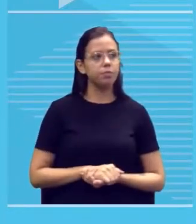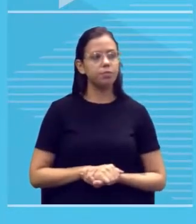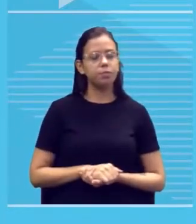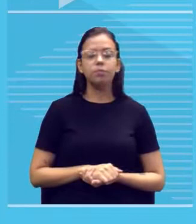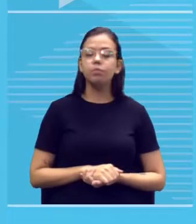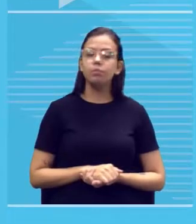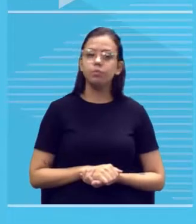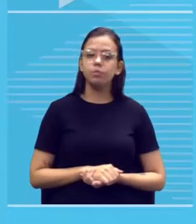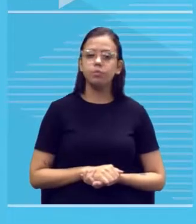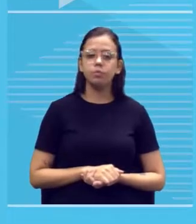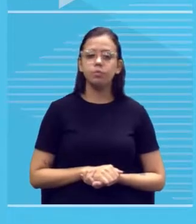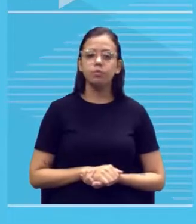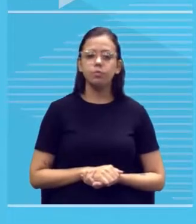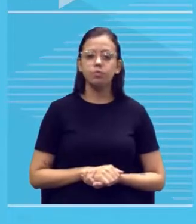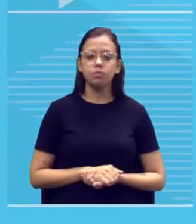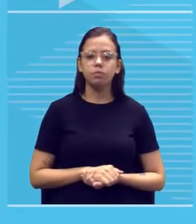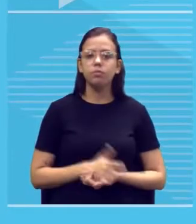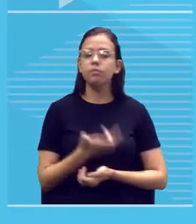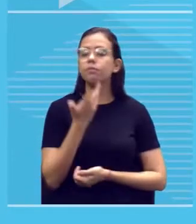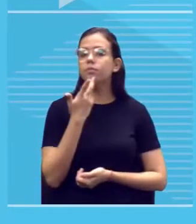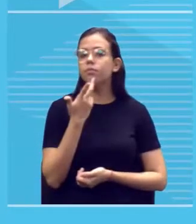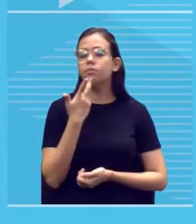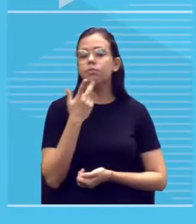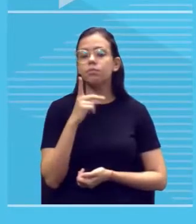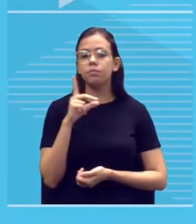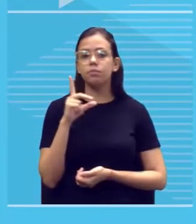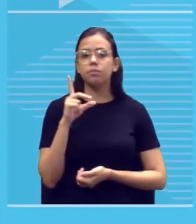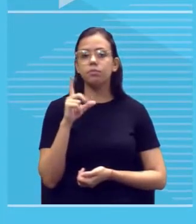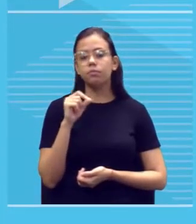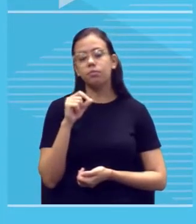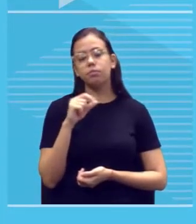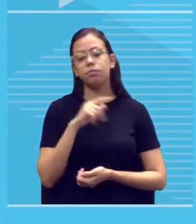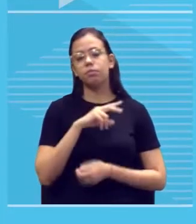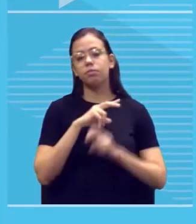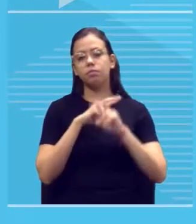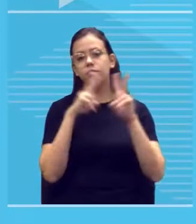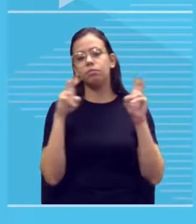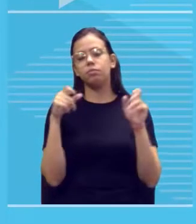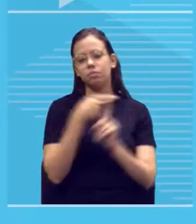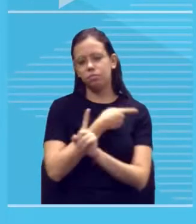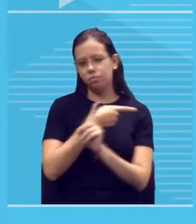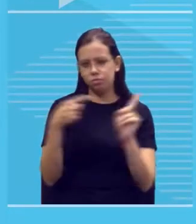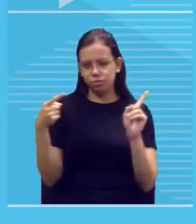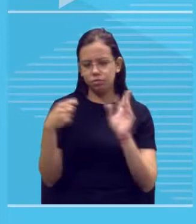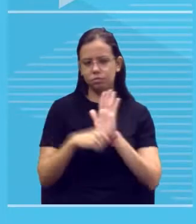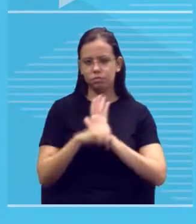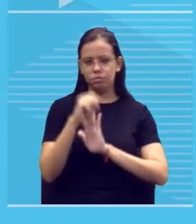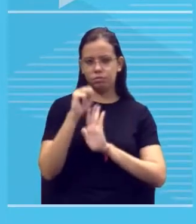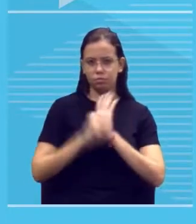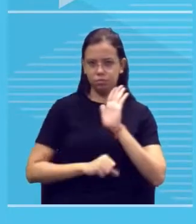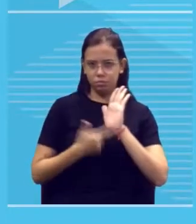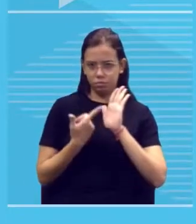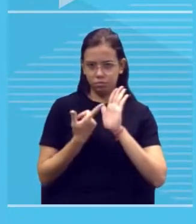a gente tá falando de metade né do século 20